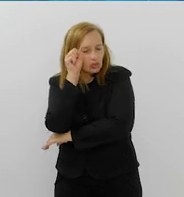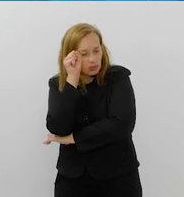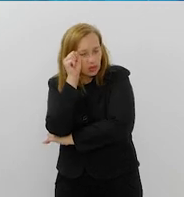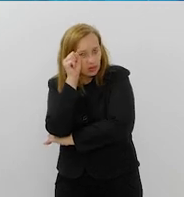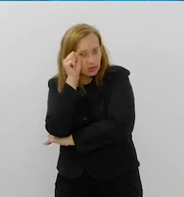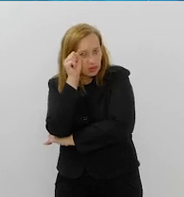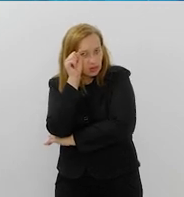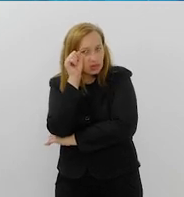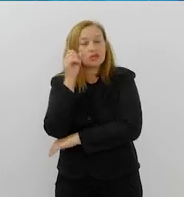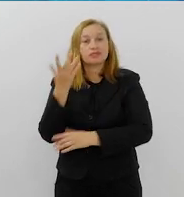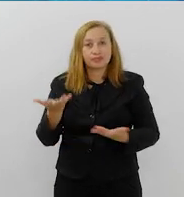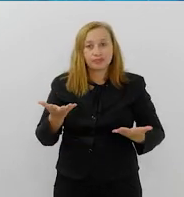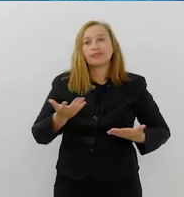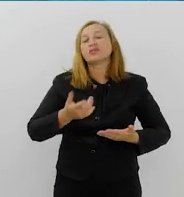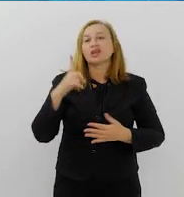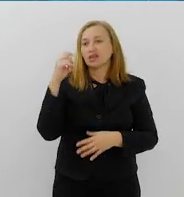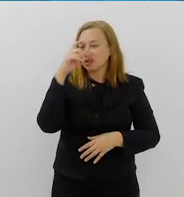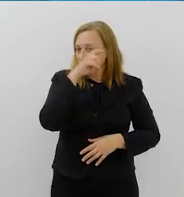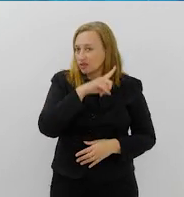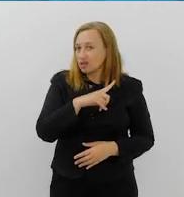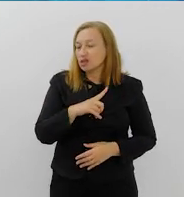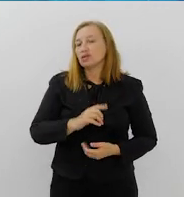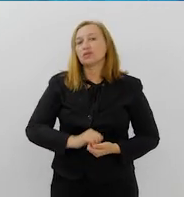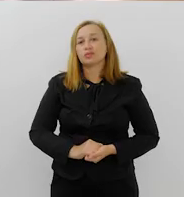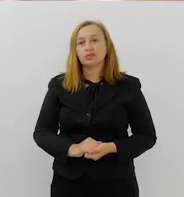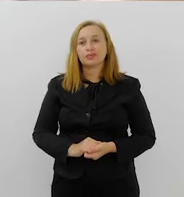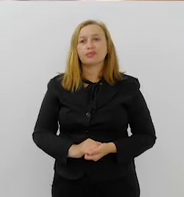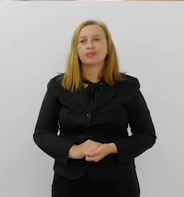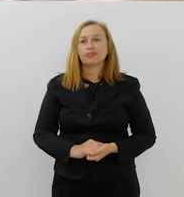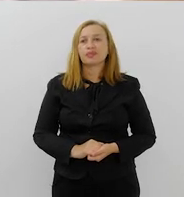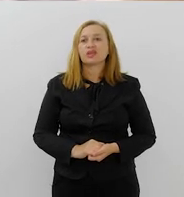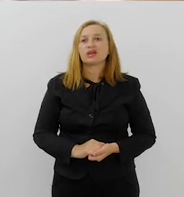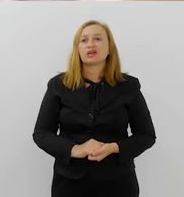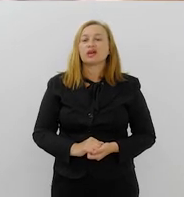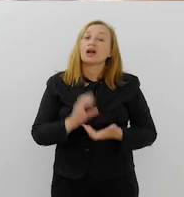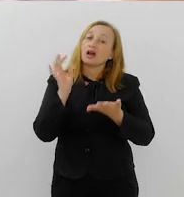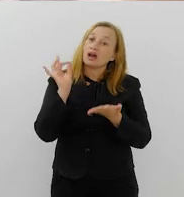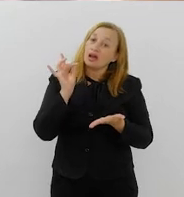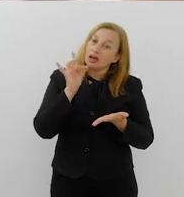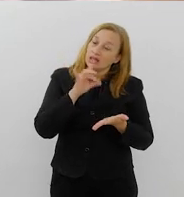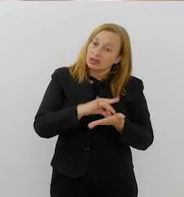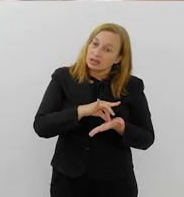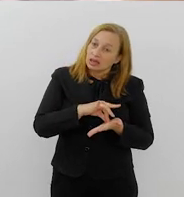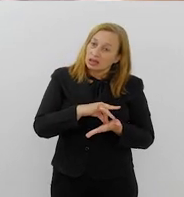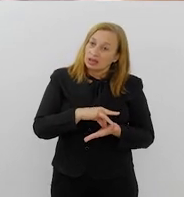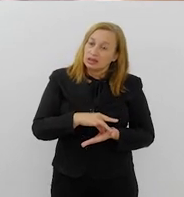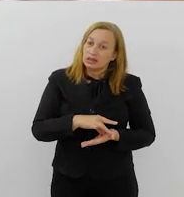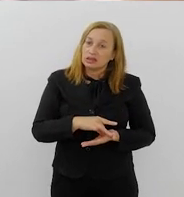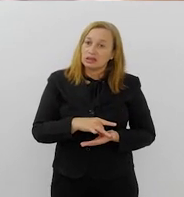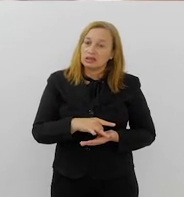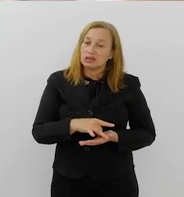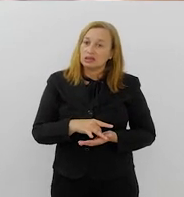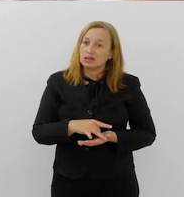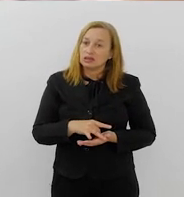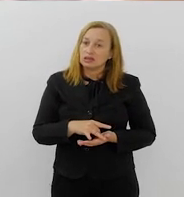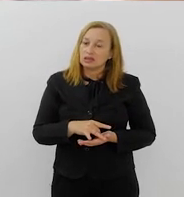ficar frágil, dificultando a real,